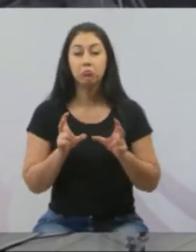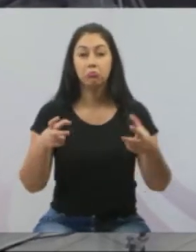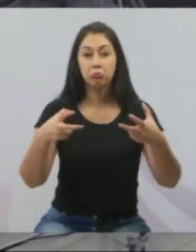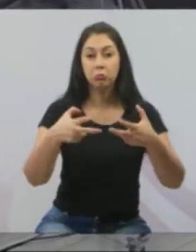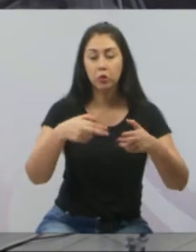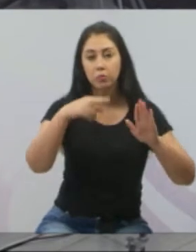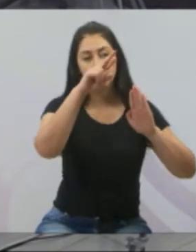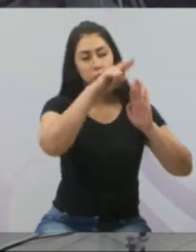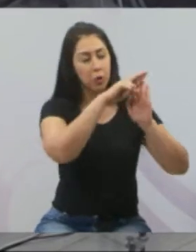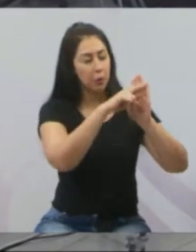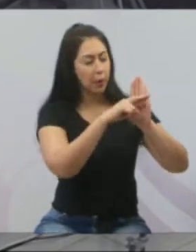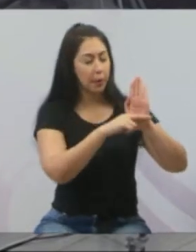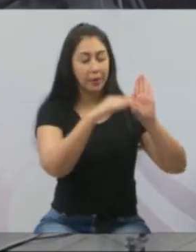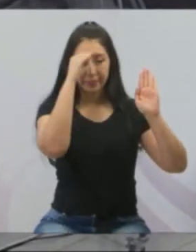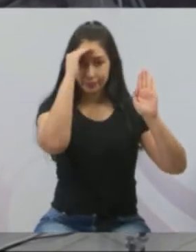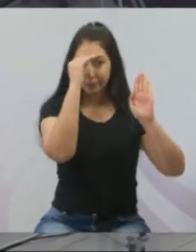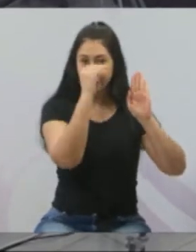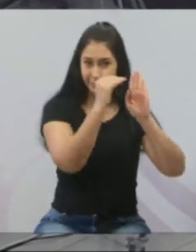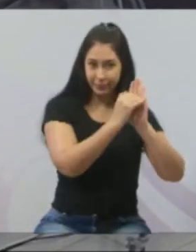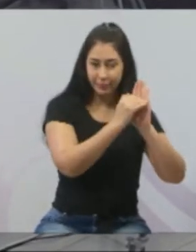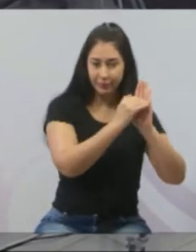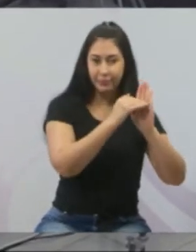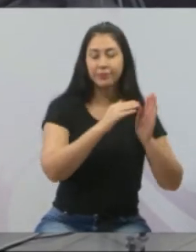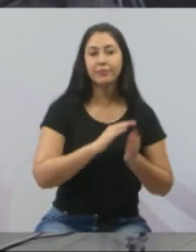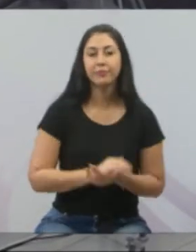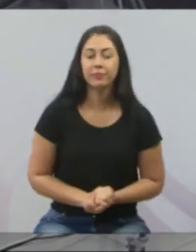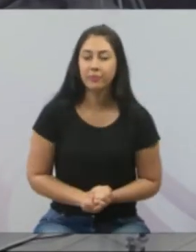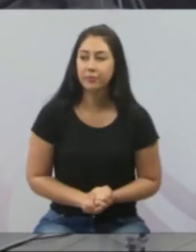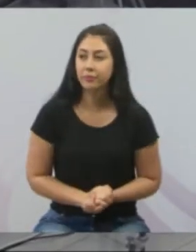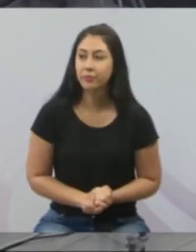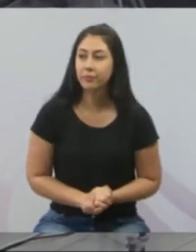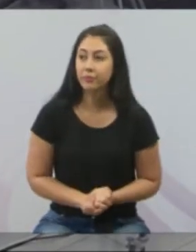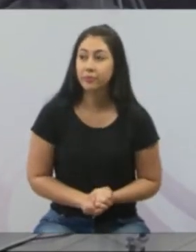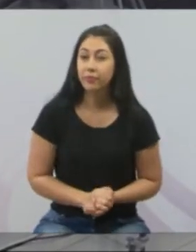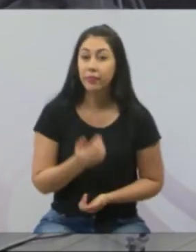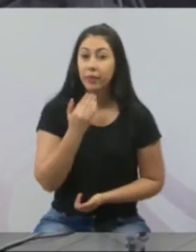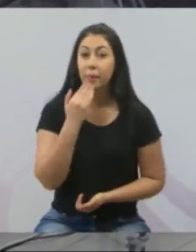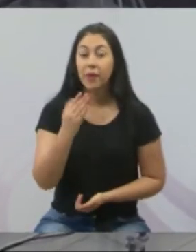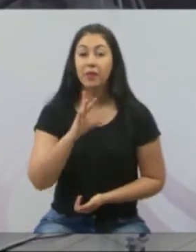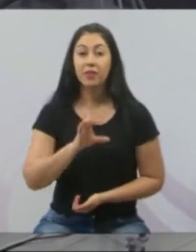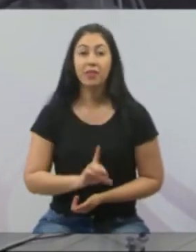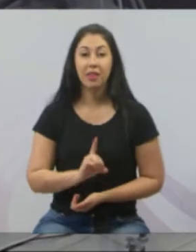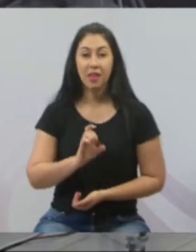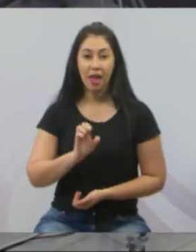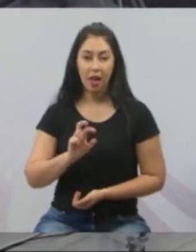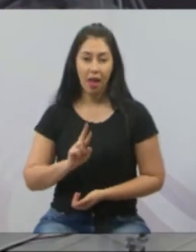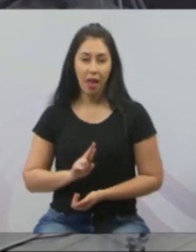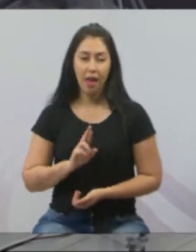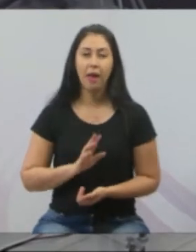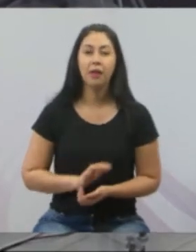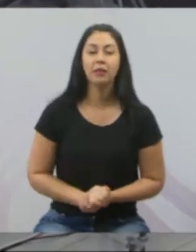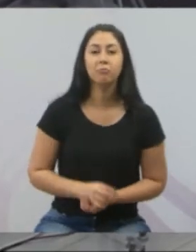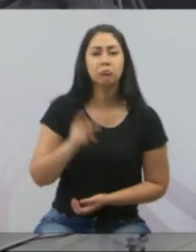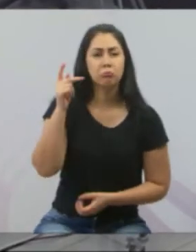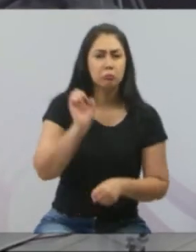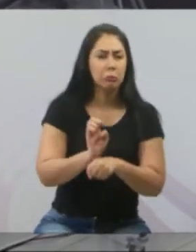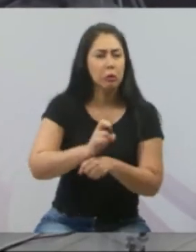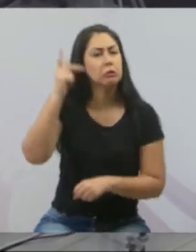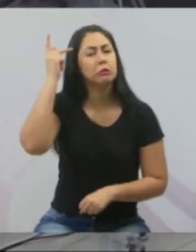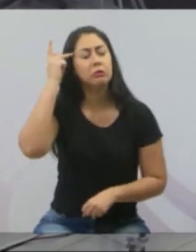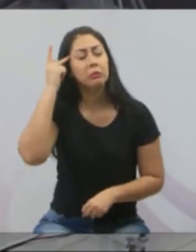desta Casa, ouvido e aprovado pela Igreja de Plenário, cumpridas as formalidades regimentais, seja oficiado a EDP, solicitando a troca de 2 postes